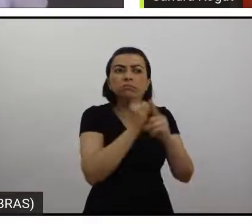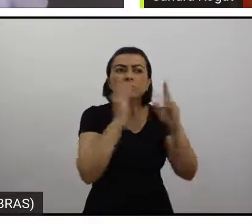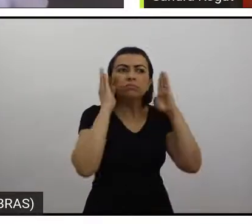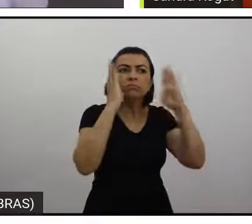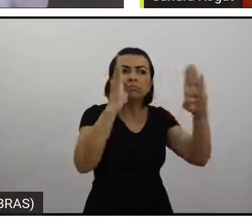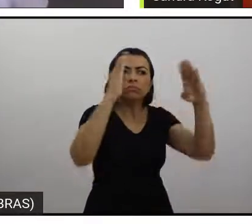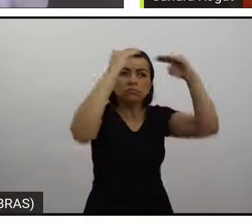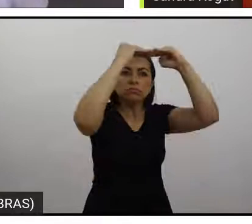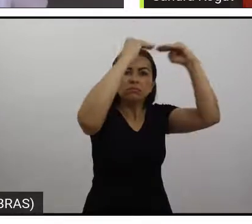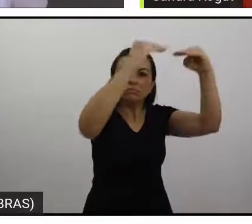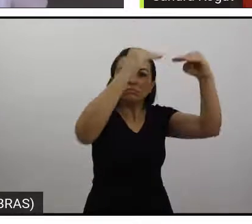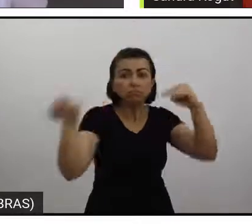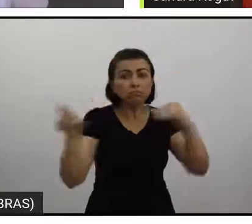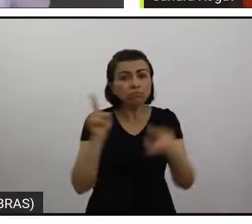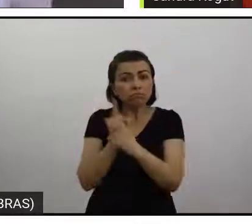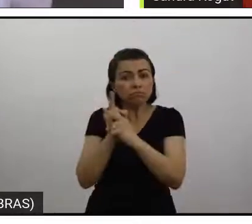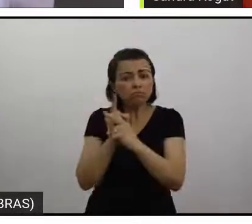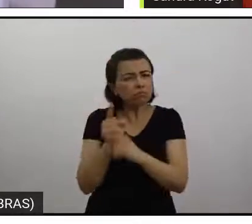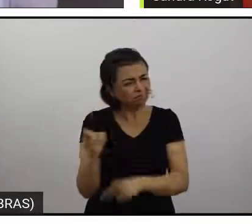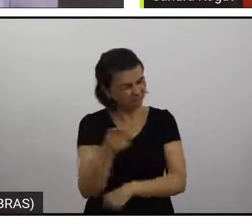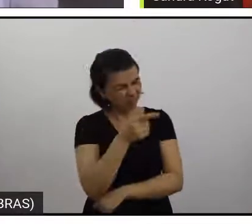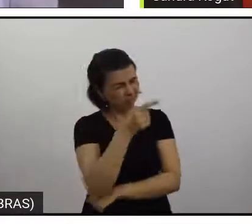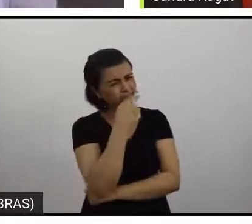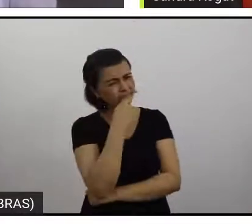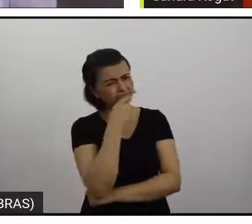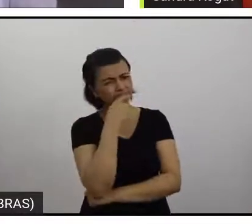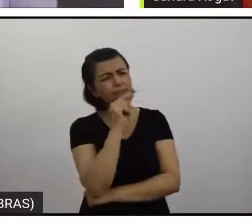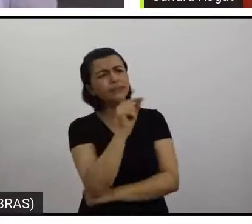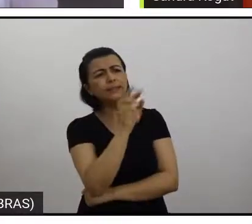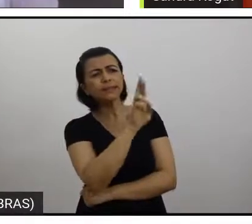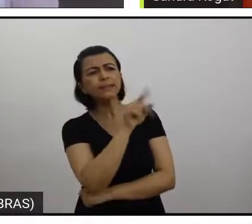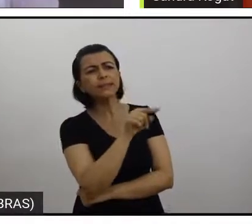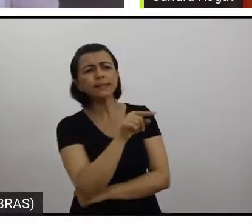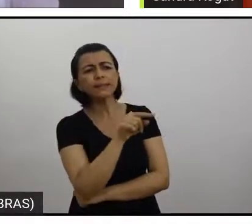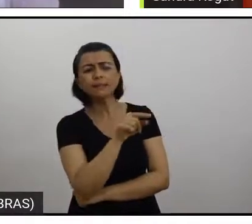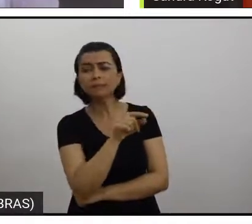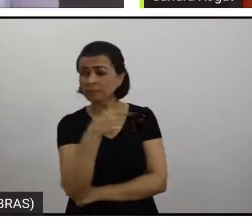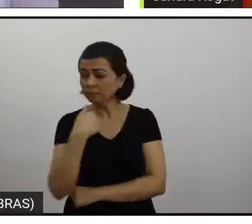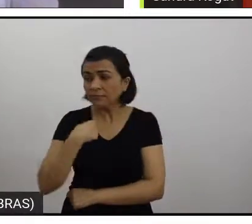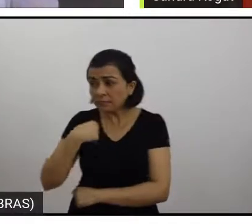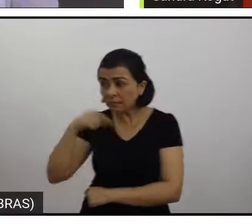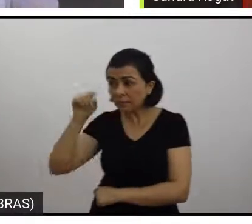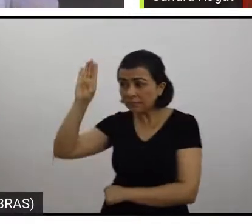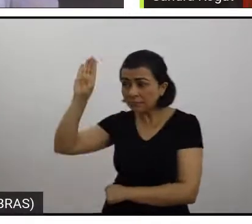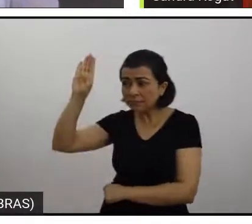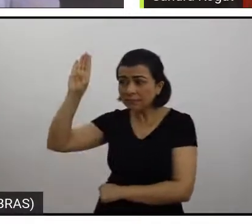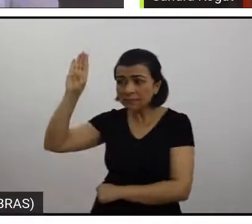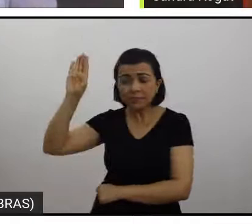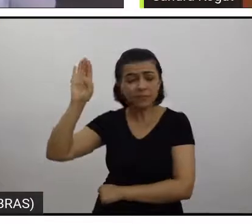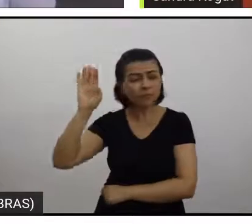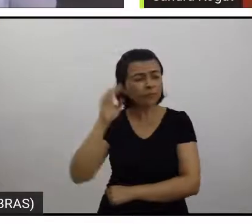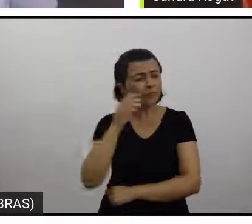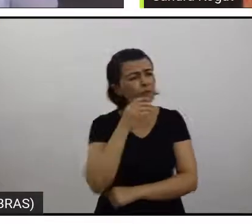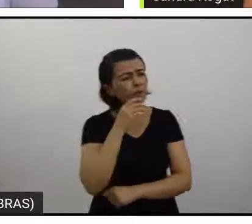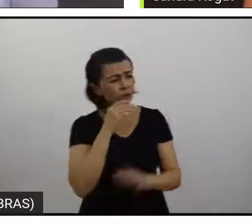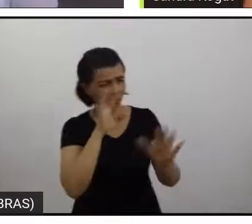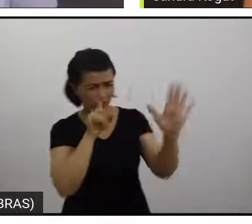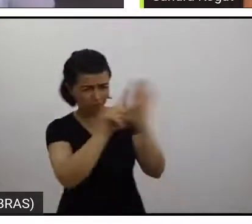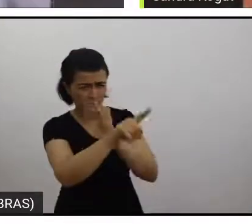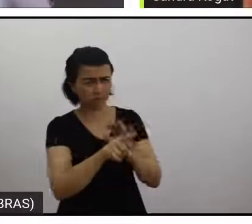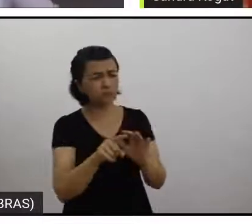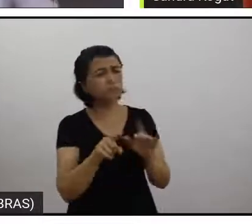aí, sabe o que eu falei? Falei, não sei. Não sei se isso ia funcionar fora do Brasil.